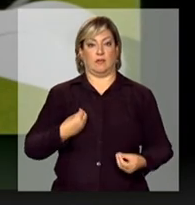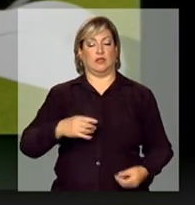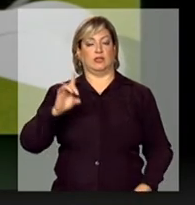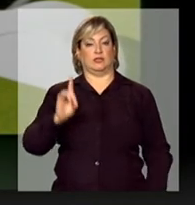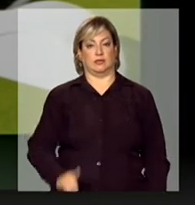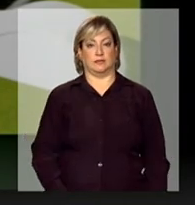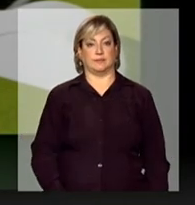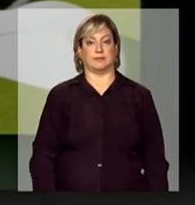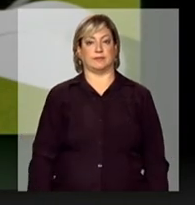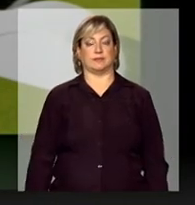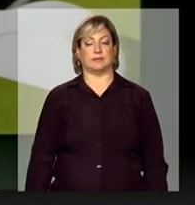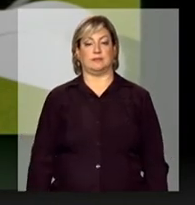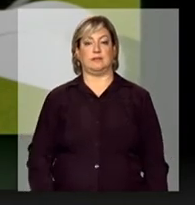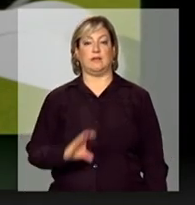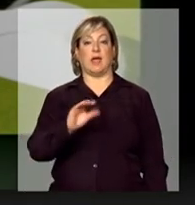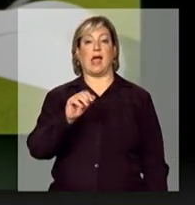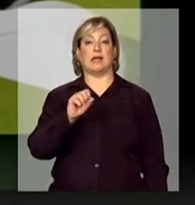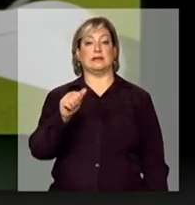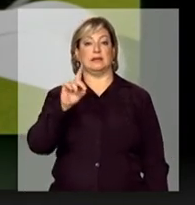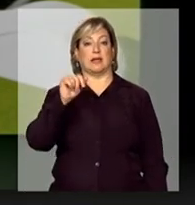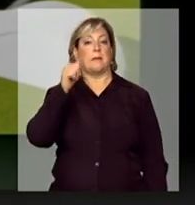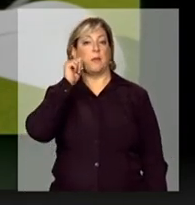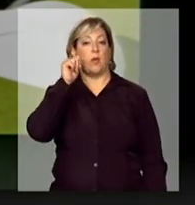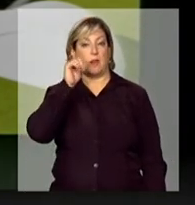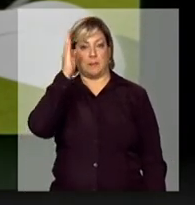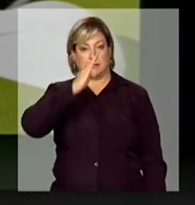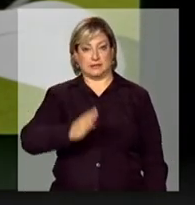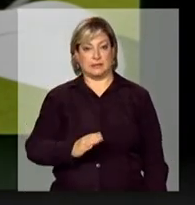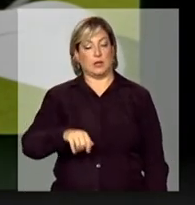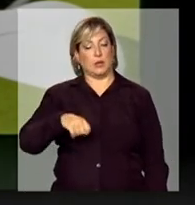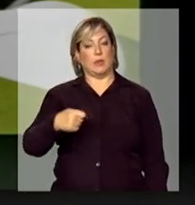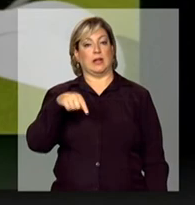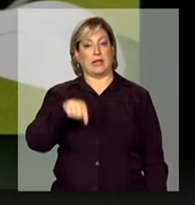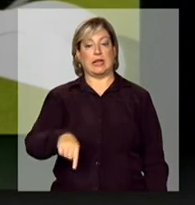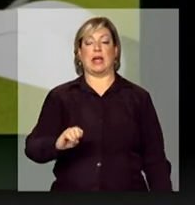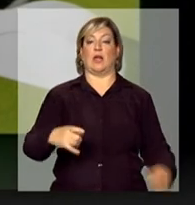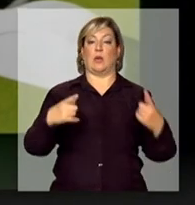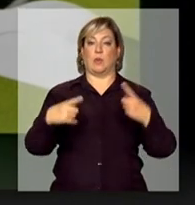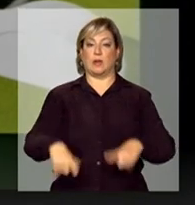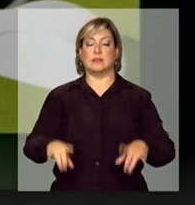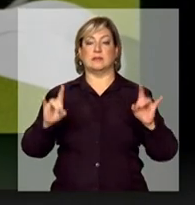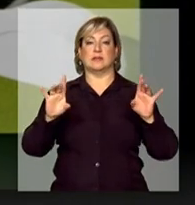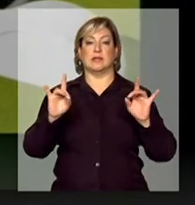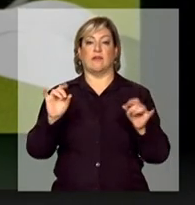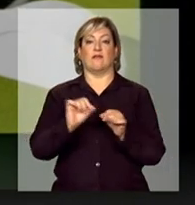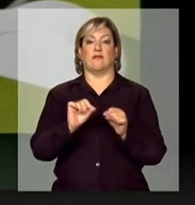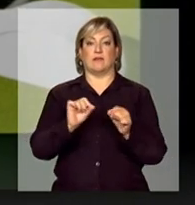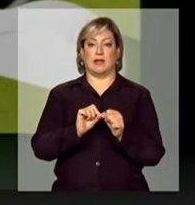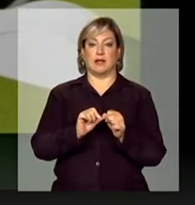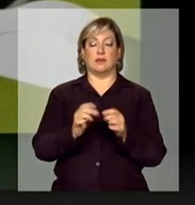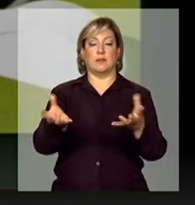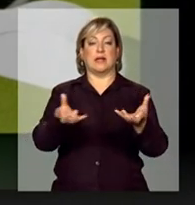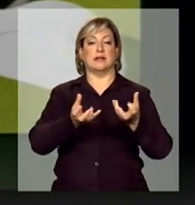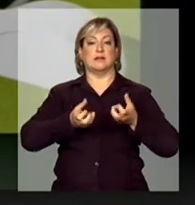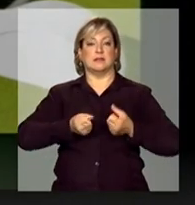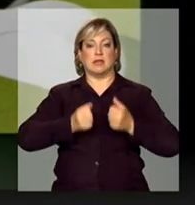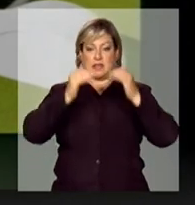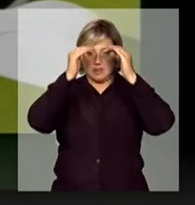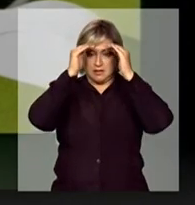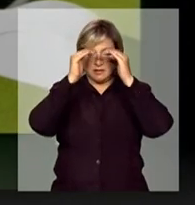de direitos a casa da mulher brasileira é o espaço especialmente desenhado para o acolhimento